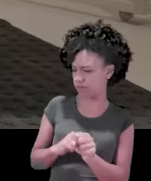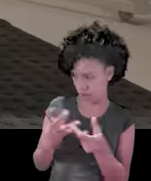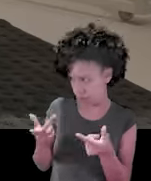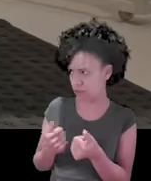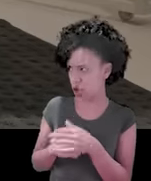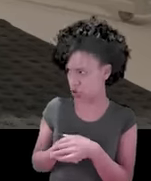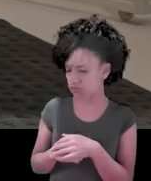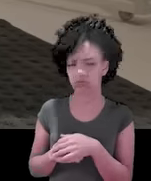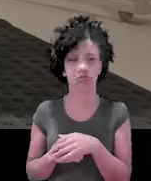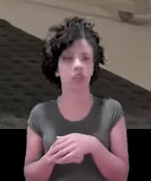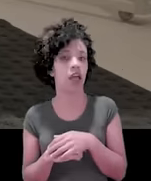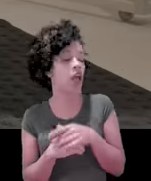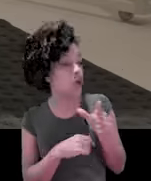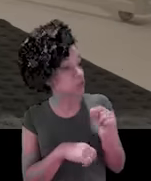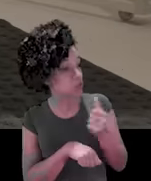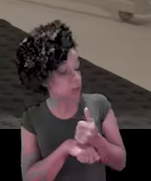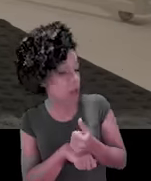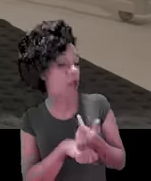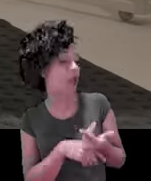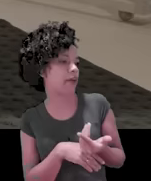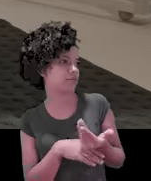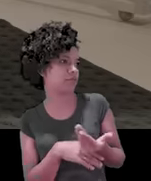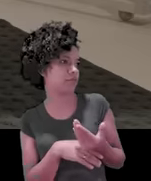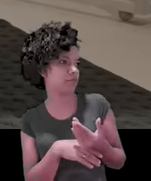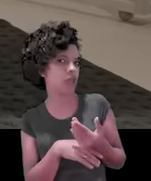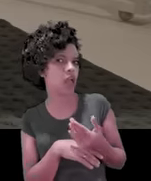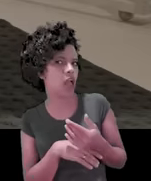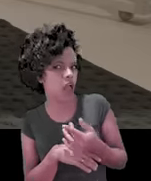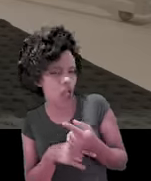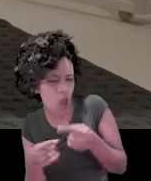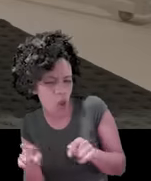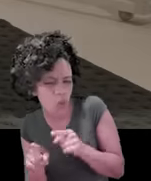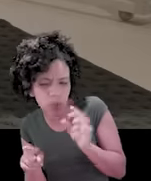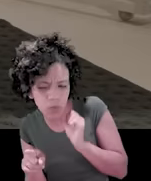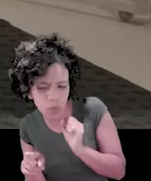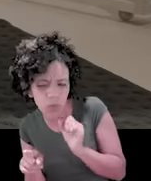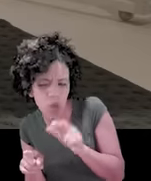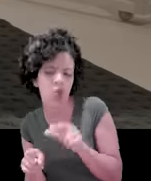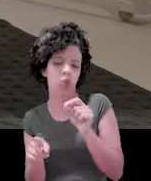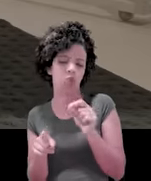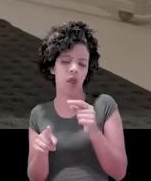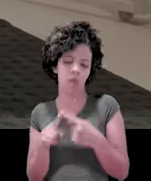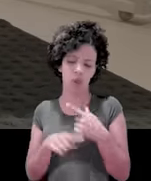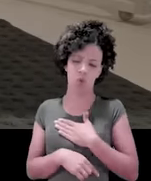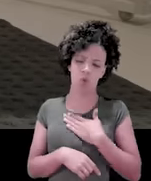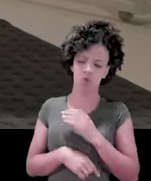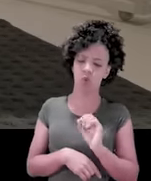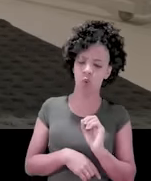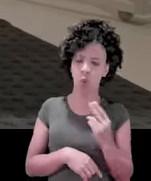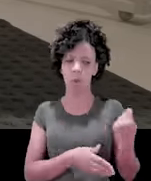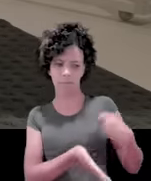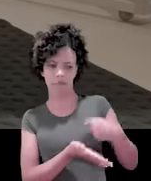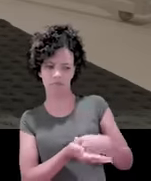maravilhoso eu eu escolhi essa profissão causa disso eu ouço essa música porque eu gosto que é para gostar exato